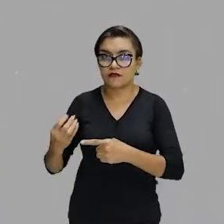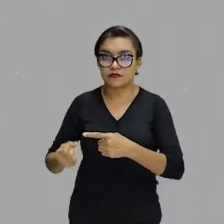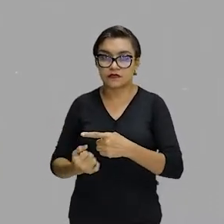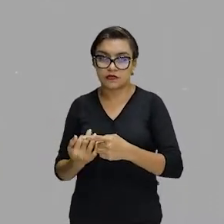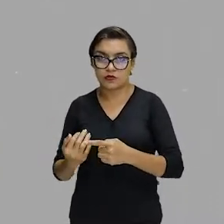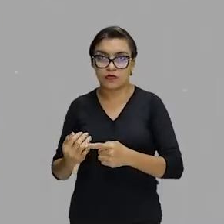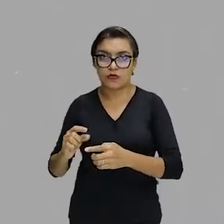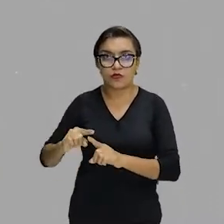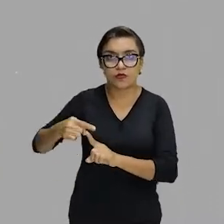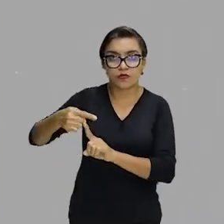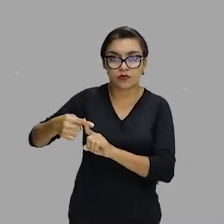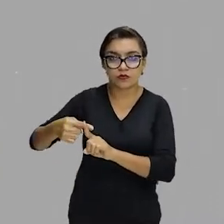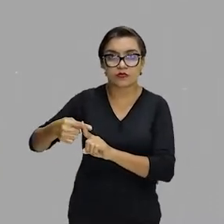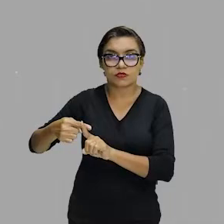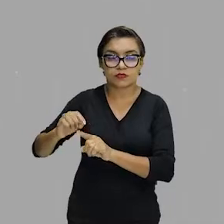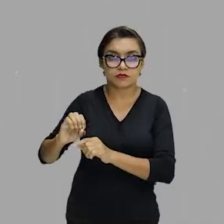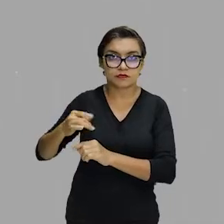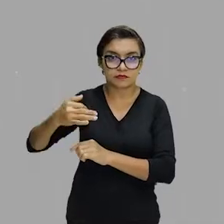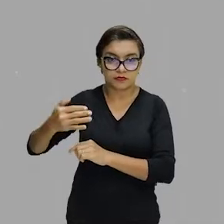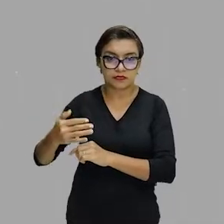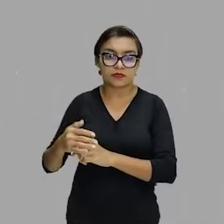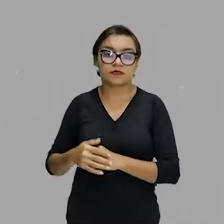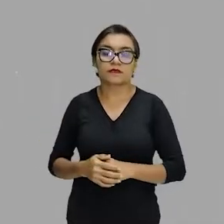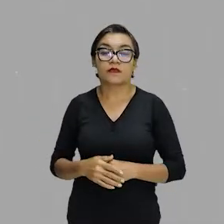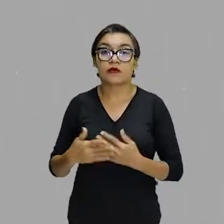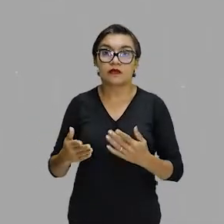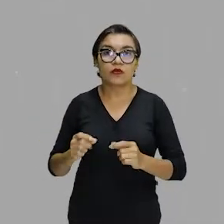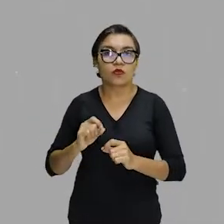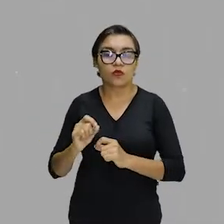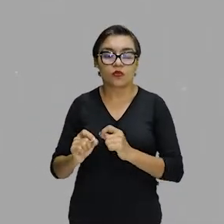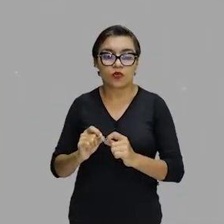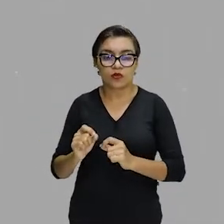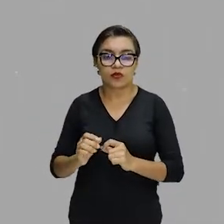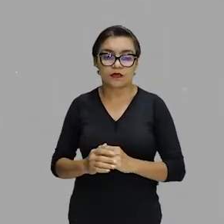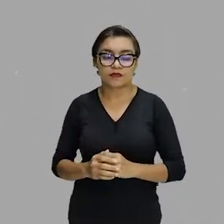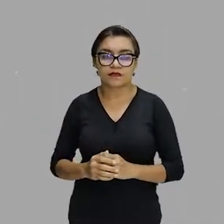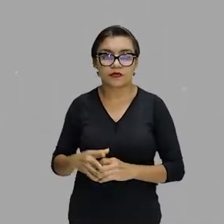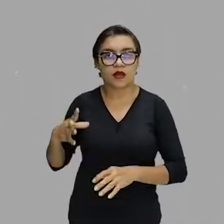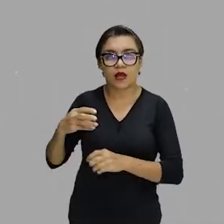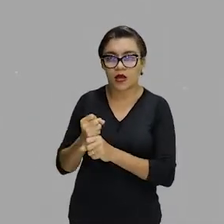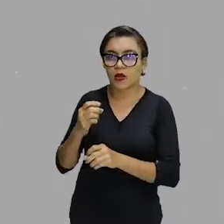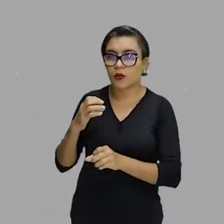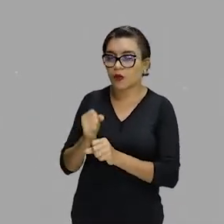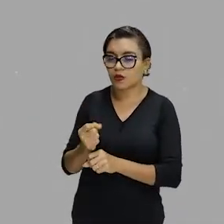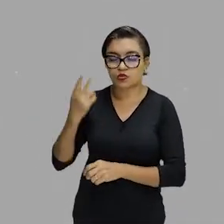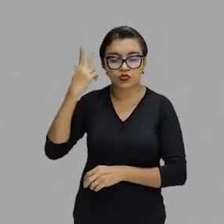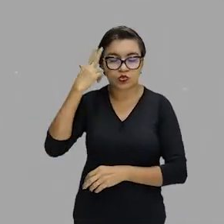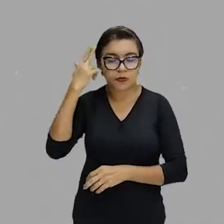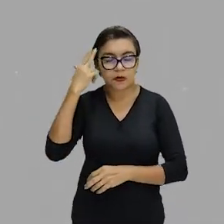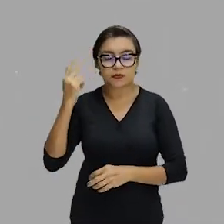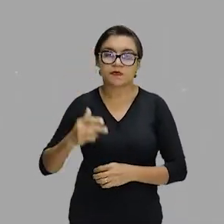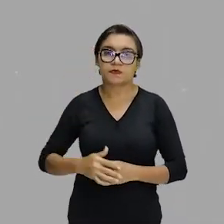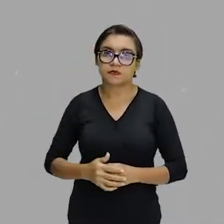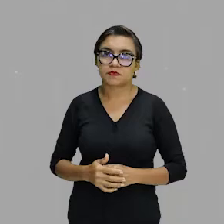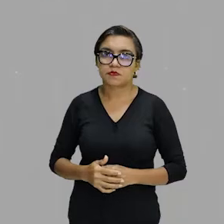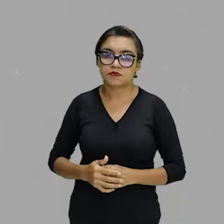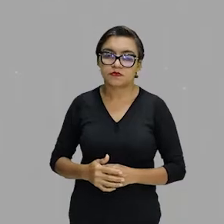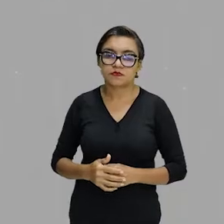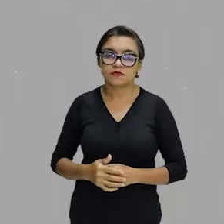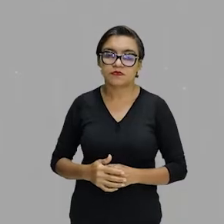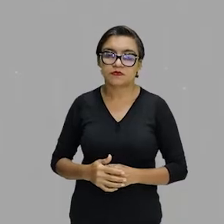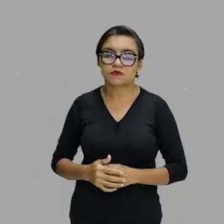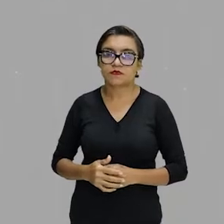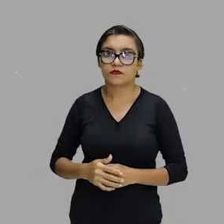agora positivo para o denominador. Desse denominador, eu vou fazer o meu cálculo normal, tá? Então, 2 ao